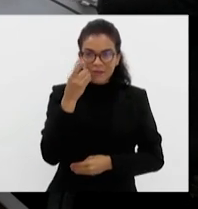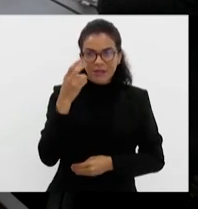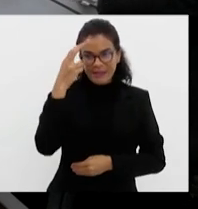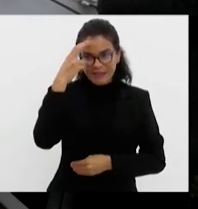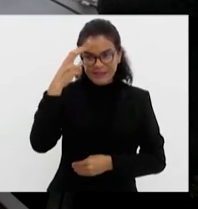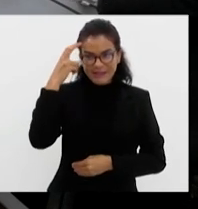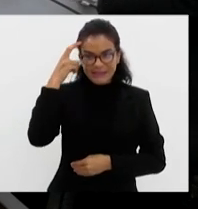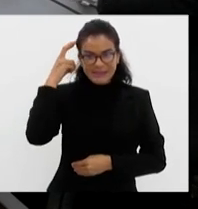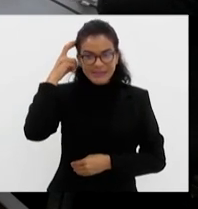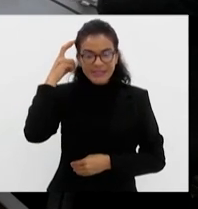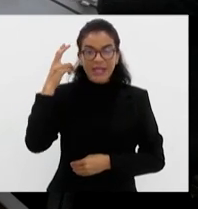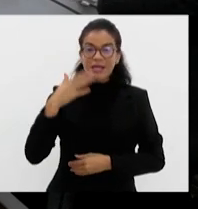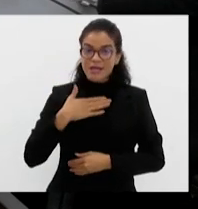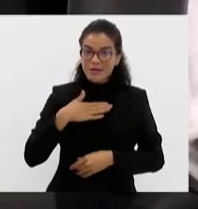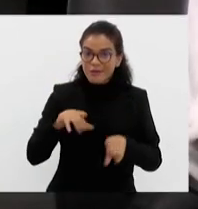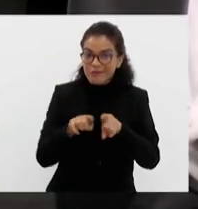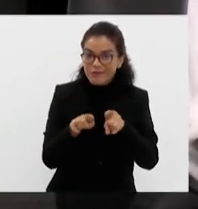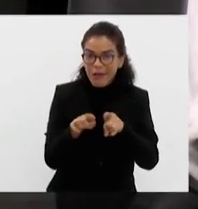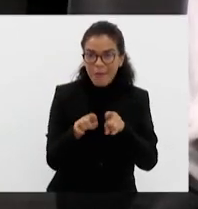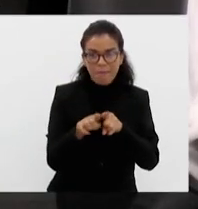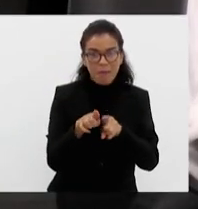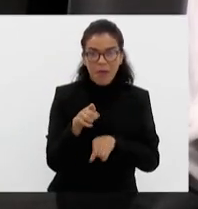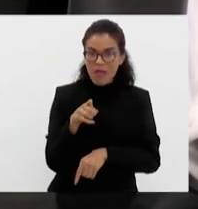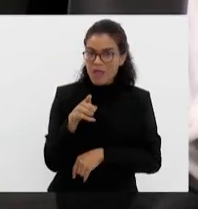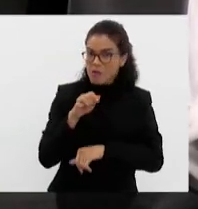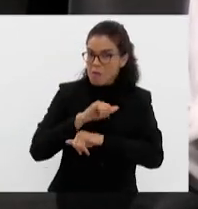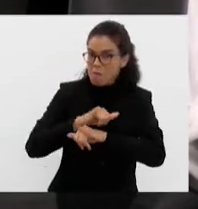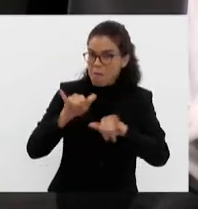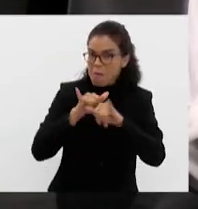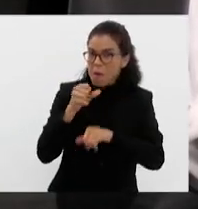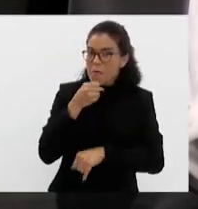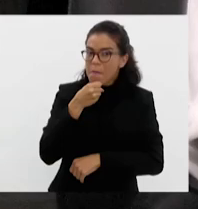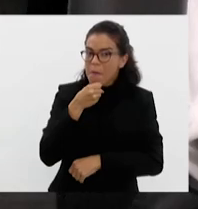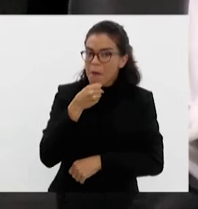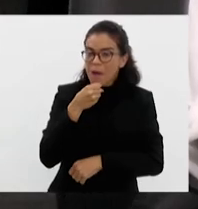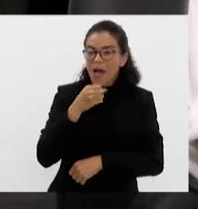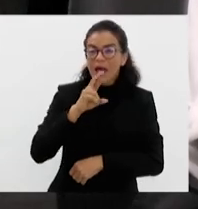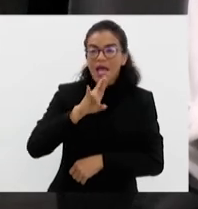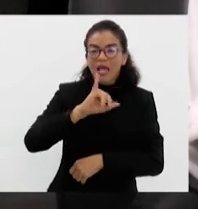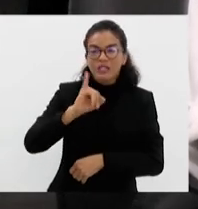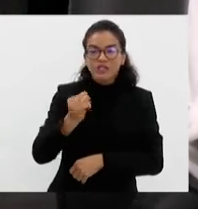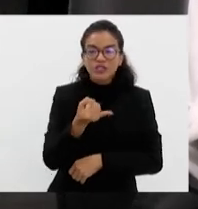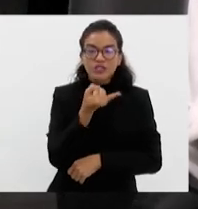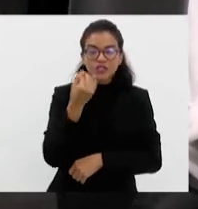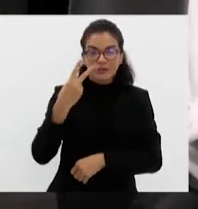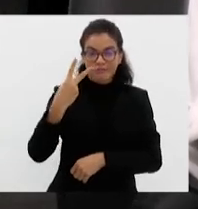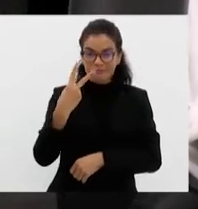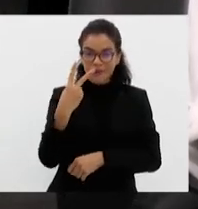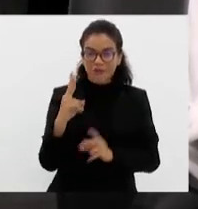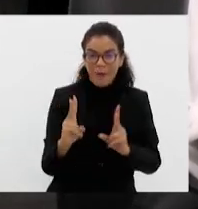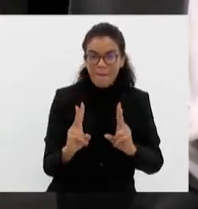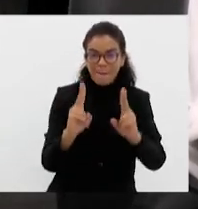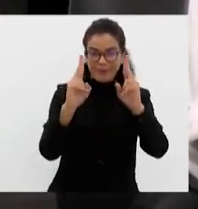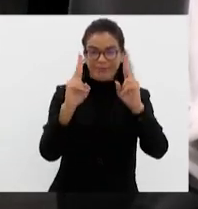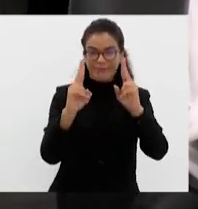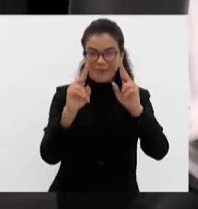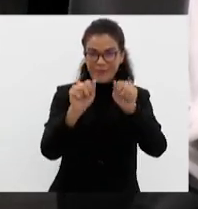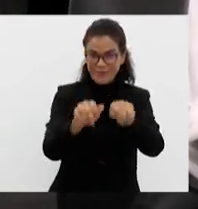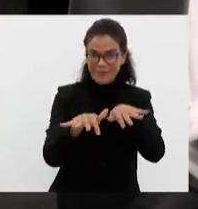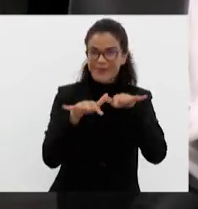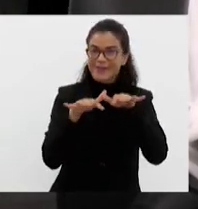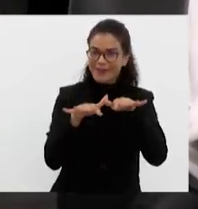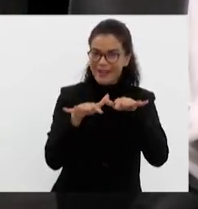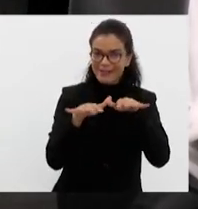Verônica, eu também não dei declaração à imprensa. O que saiu no RJ2 foi um extrato do que eu falei em plenário. Do plenário.